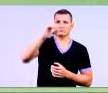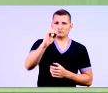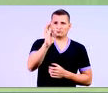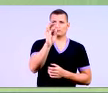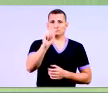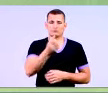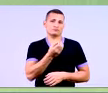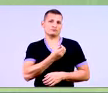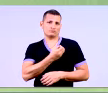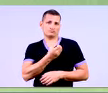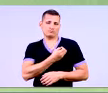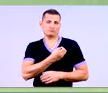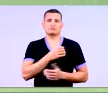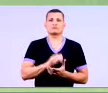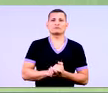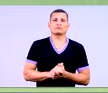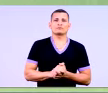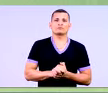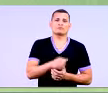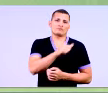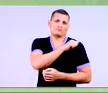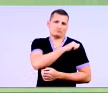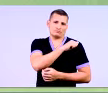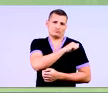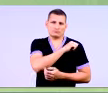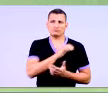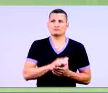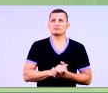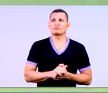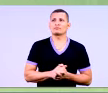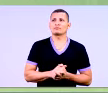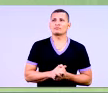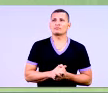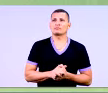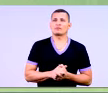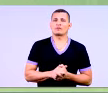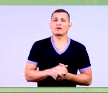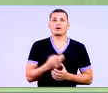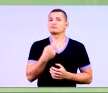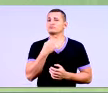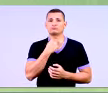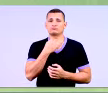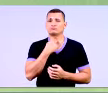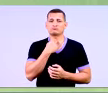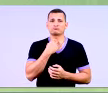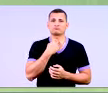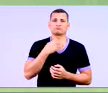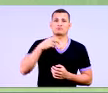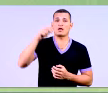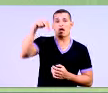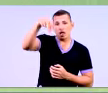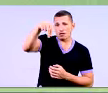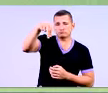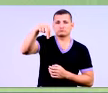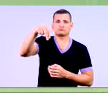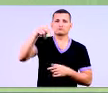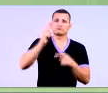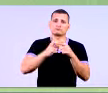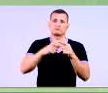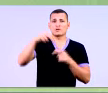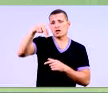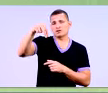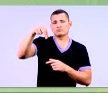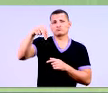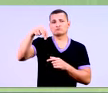se eu poderia fazer nota nota aluno mas eu não poderia chamar dnpm foge